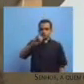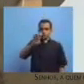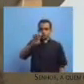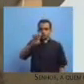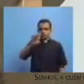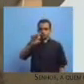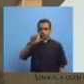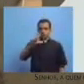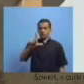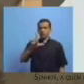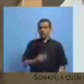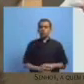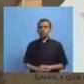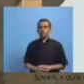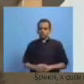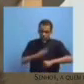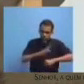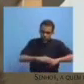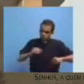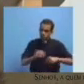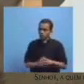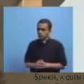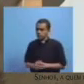inteligentes, falaram: não, o senhor conta o sonho que a gente interpreta.